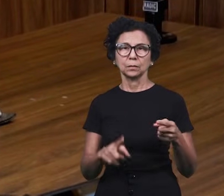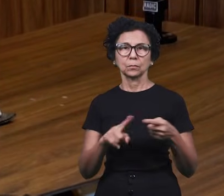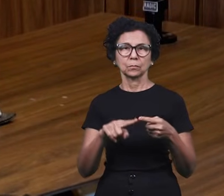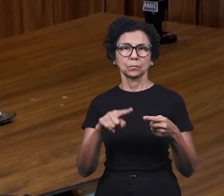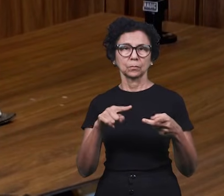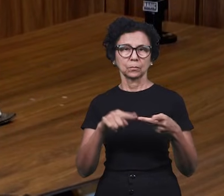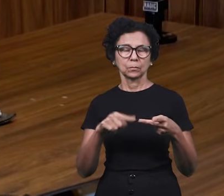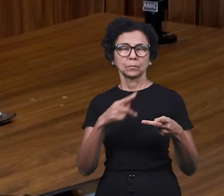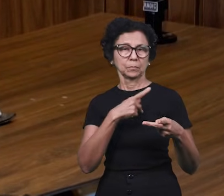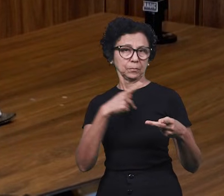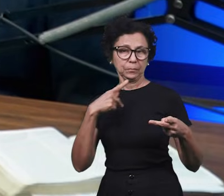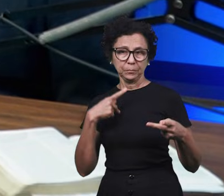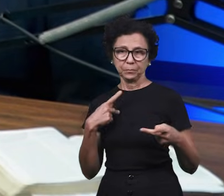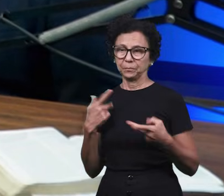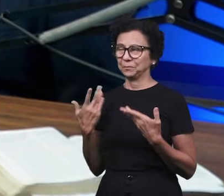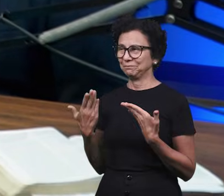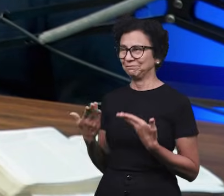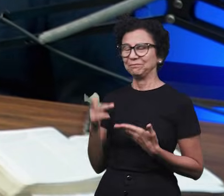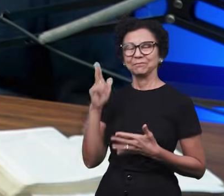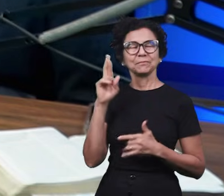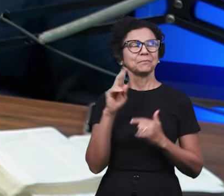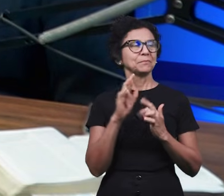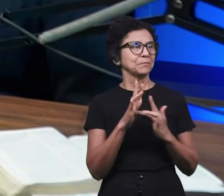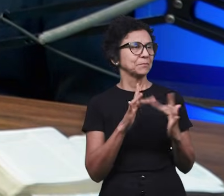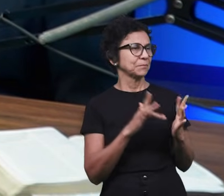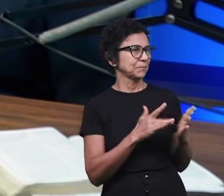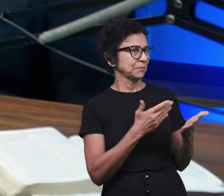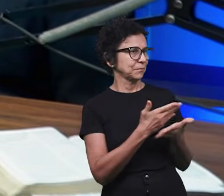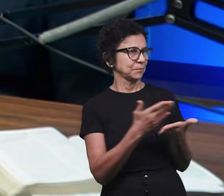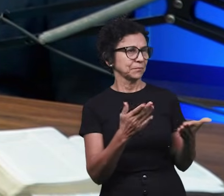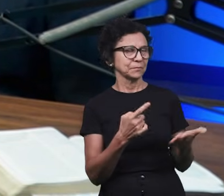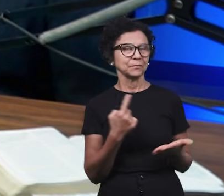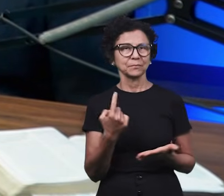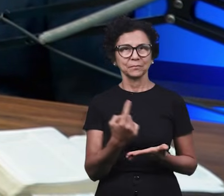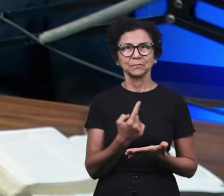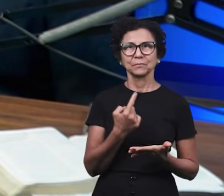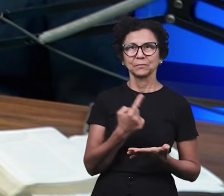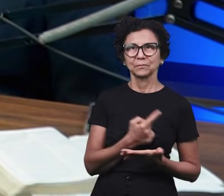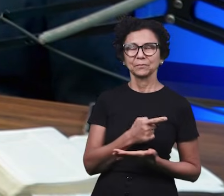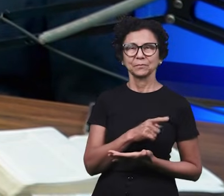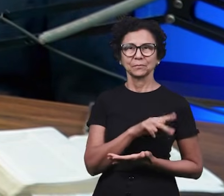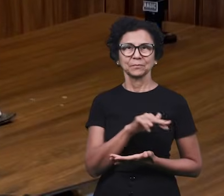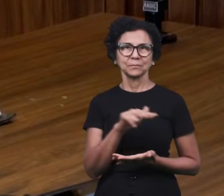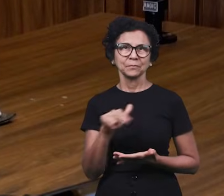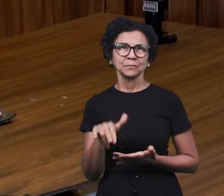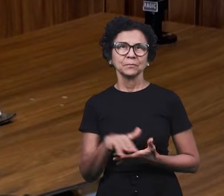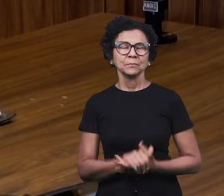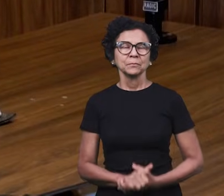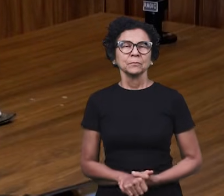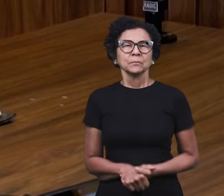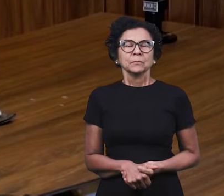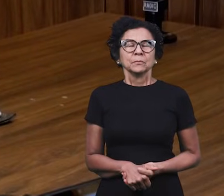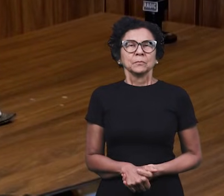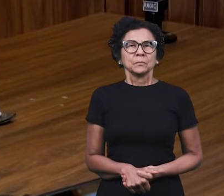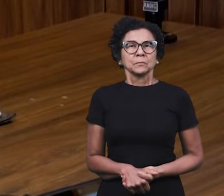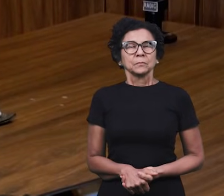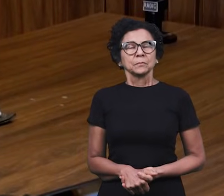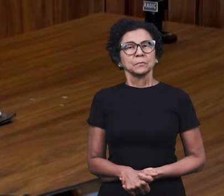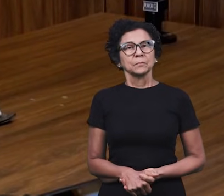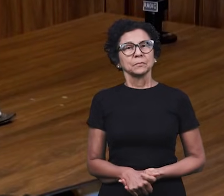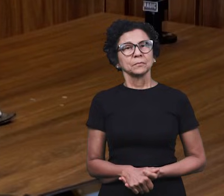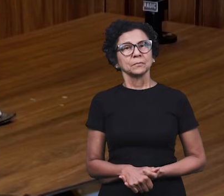Jadson. Pai do Senhor, Felipe. Pai do Senhor, Felipe, Jadson, os irmãos. Fred. Pai do Senhor, os irmãos também. Amém. E a você, meu